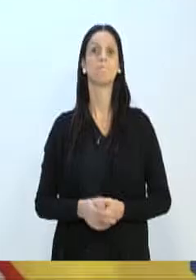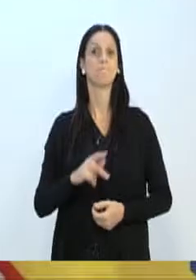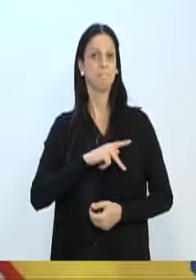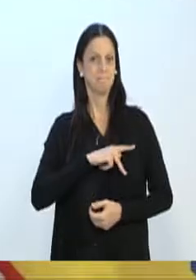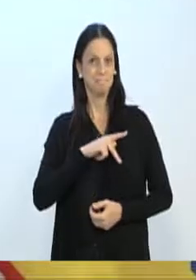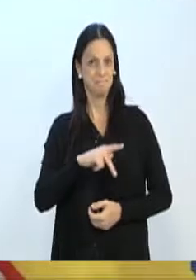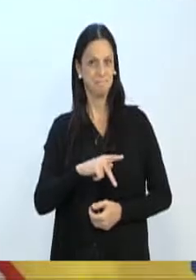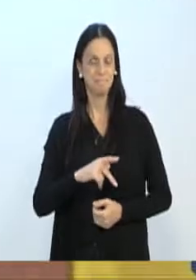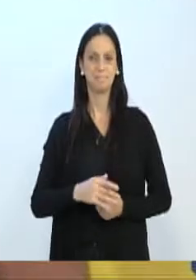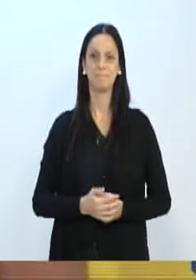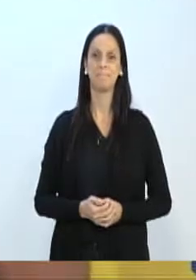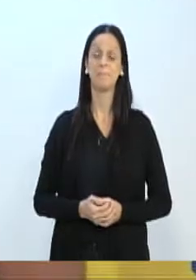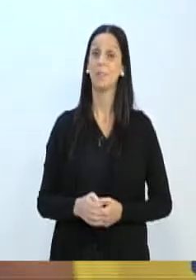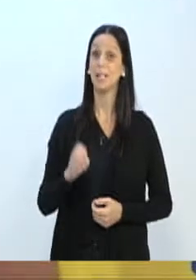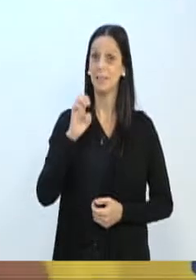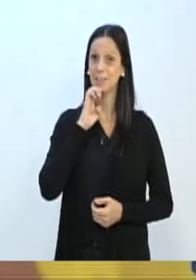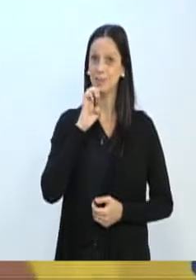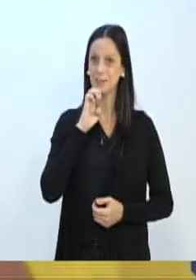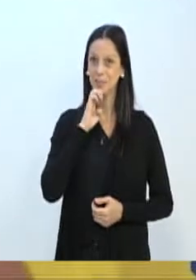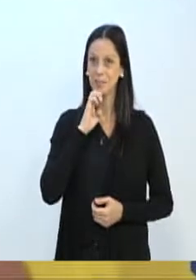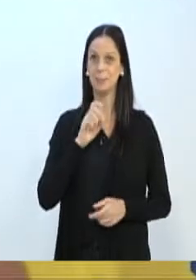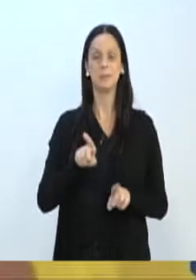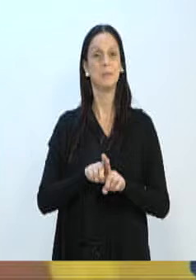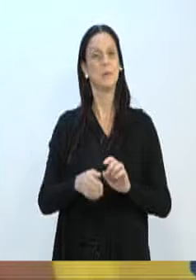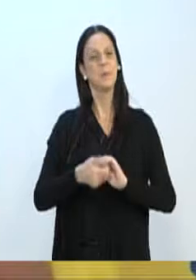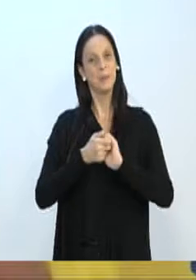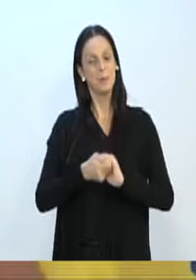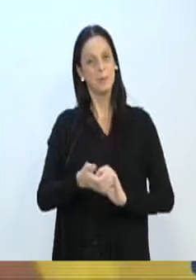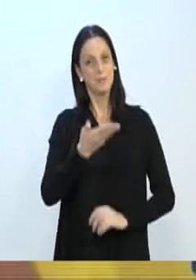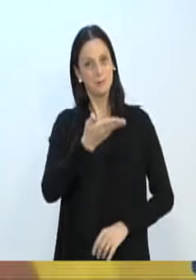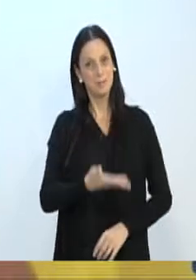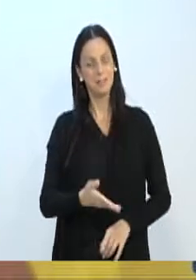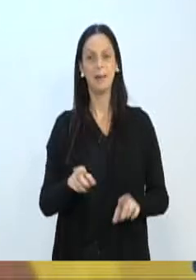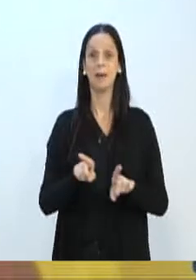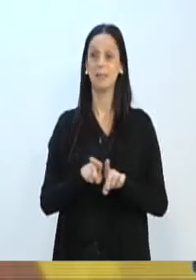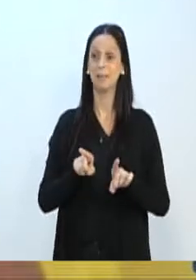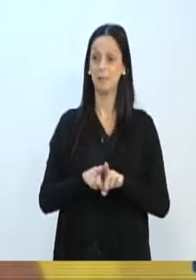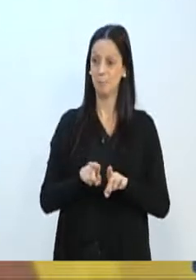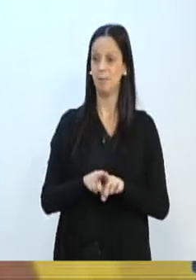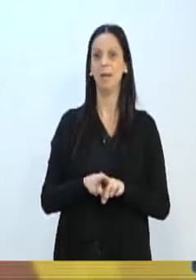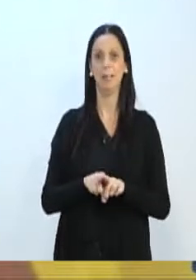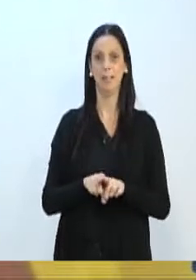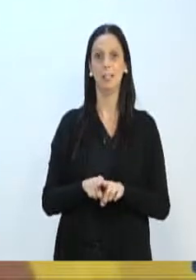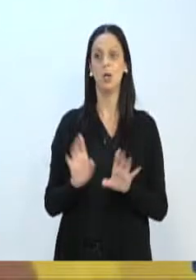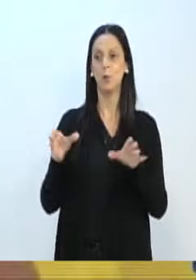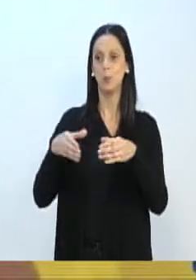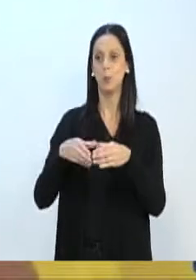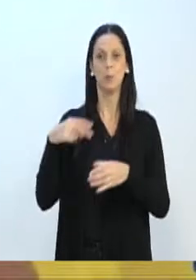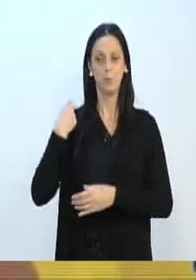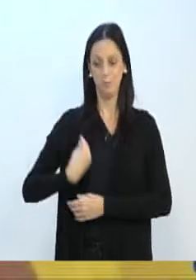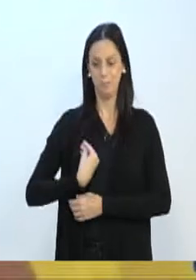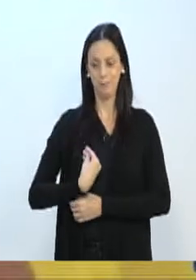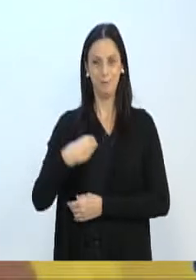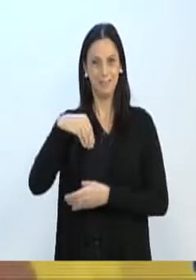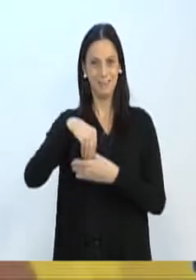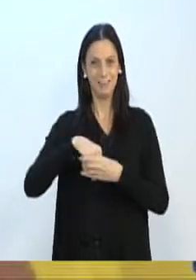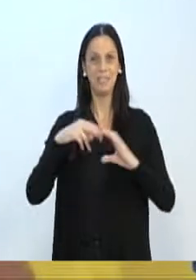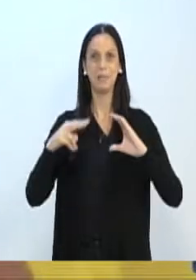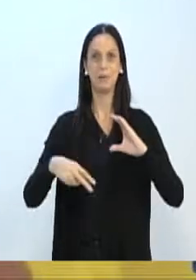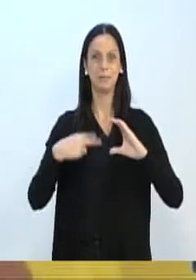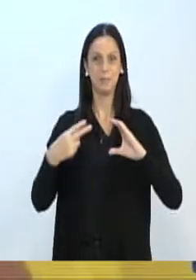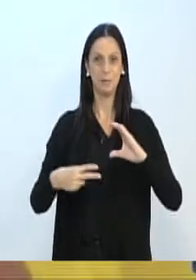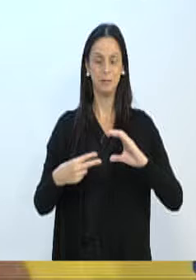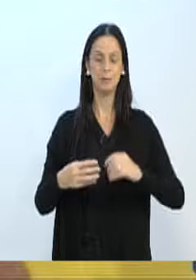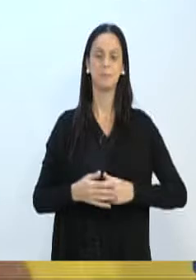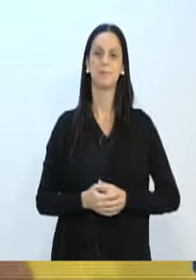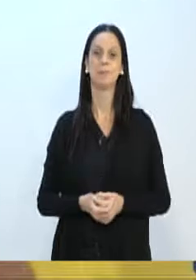Presidente Egídio Beckhauser, cumprimentando o senhor, cumprimento os demais vereadores aqui nessa casa legislativa, na